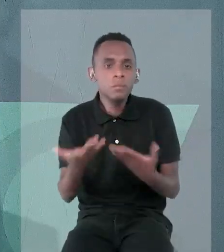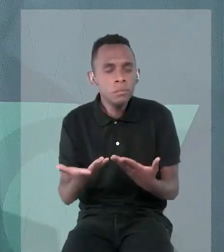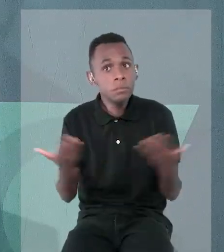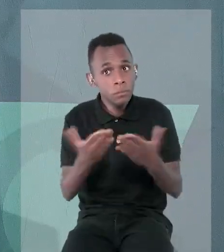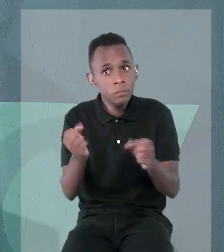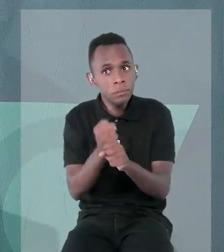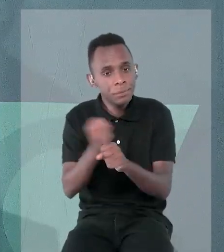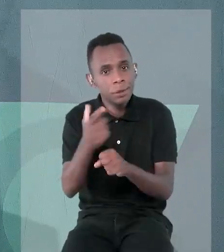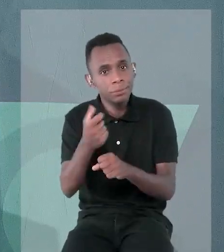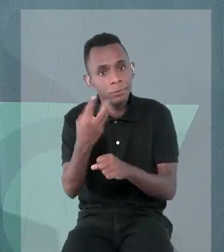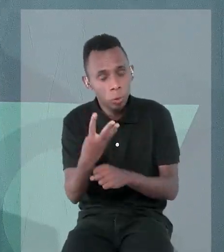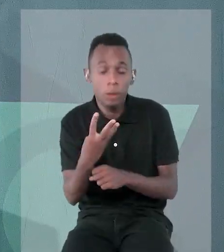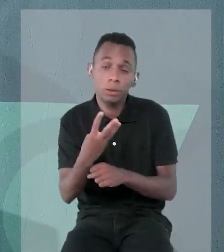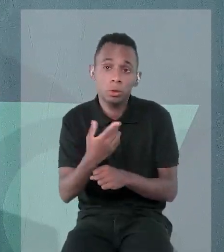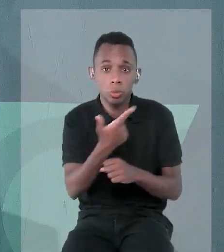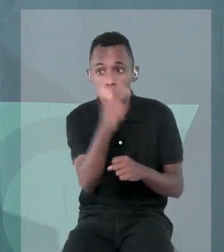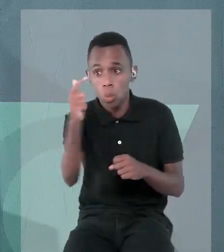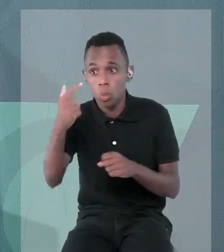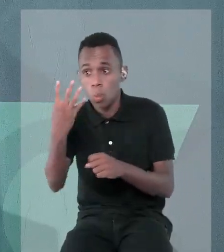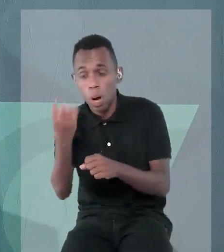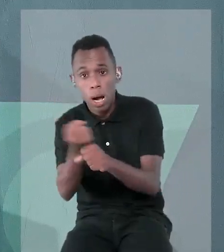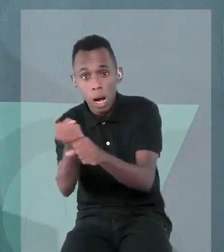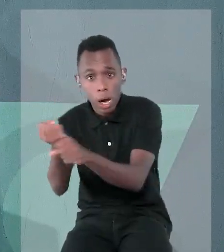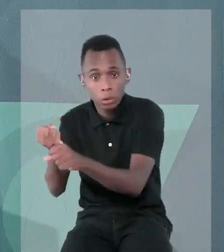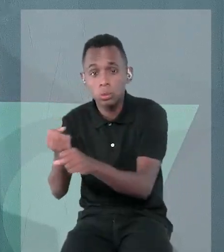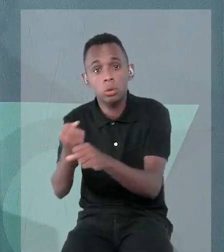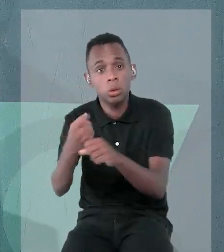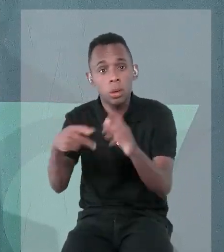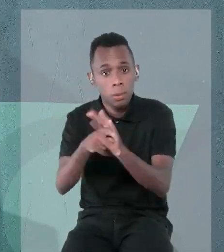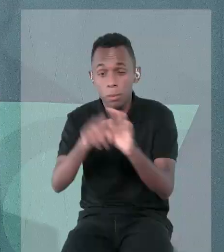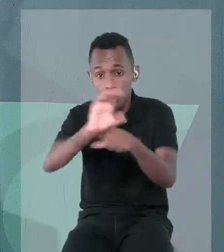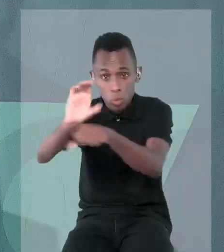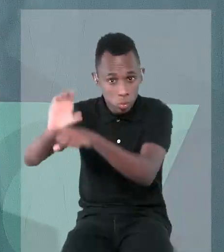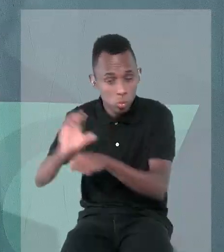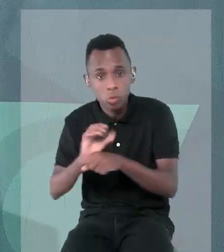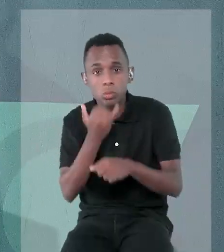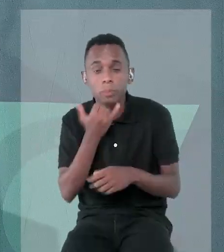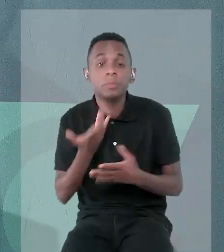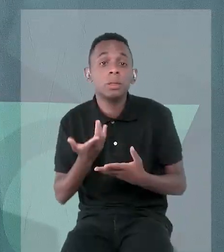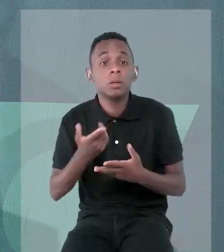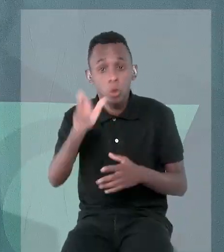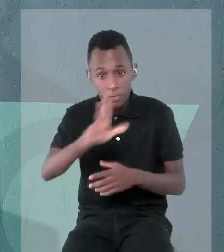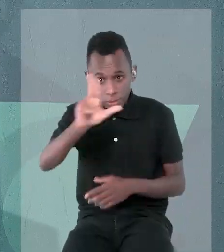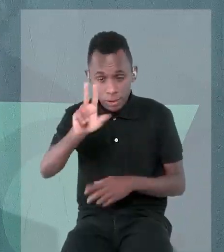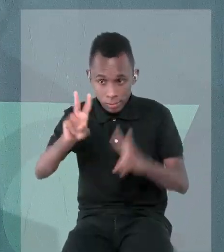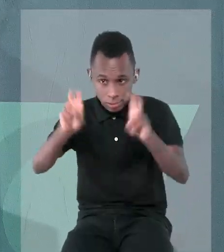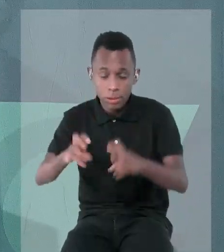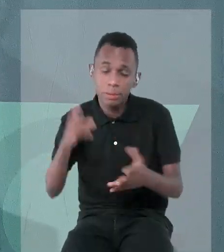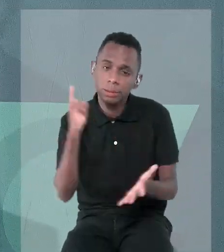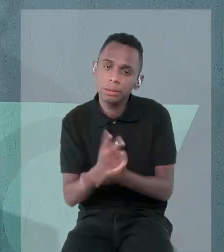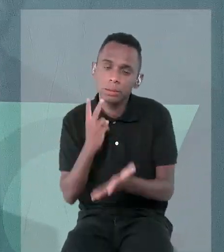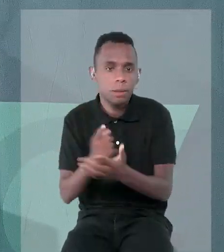realizar, tudo indica, outros 4. Em relação à universidade, nós sempre somos